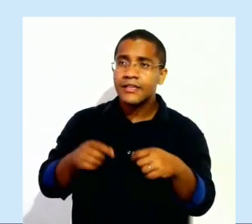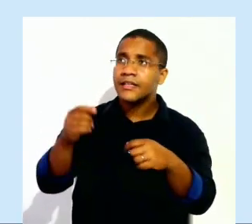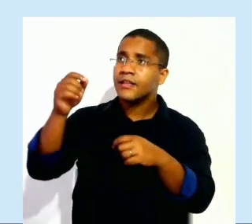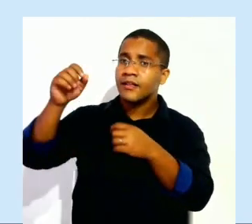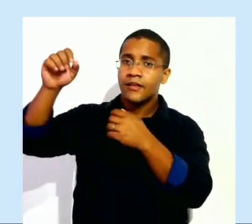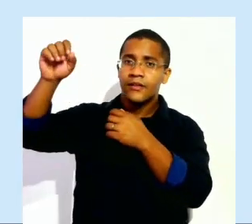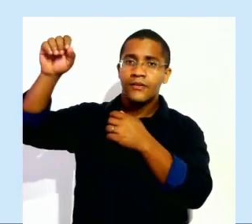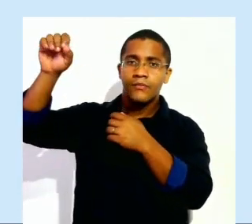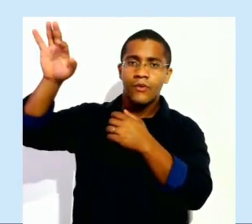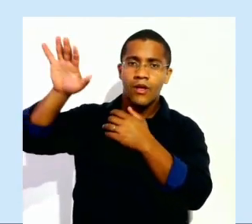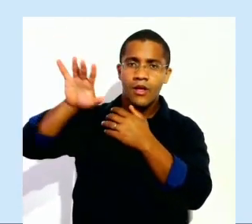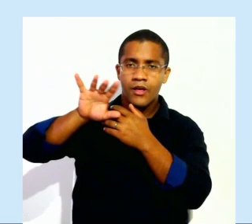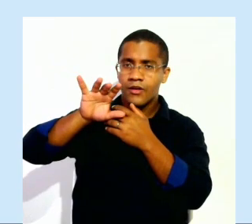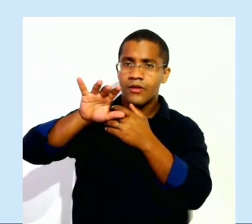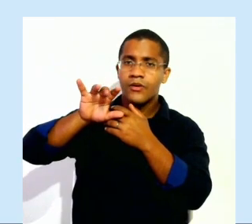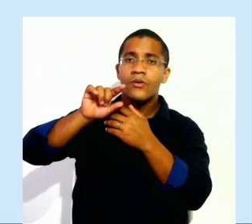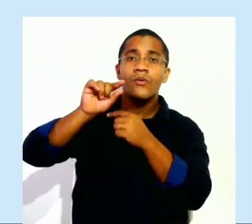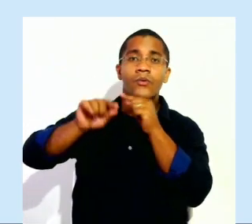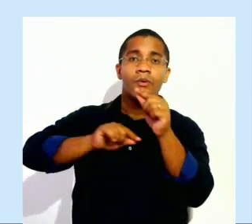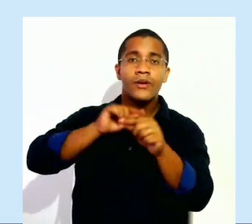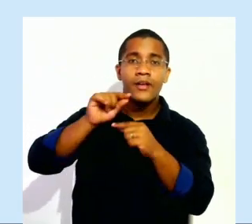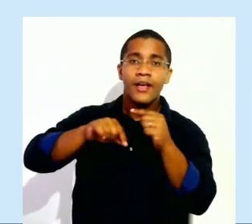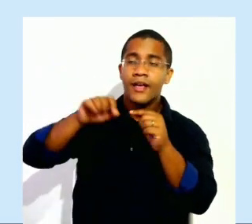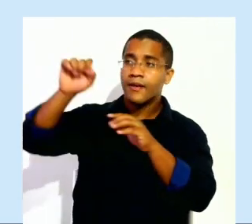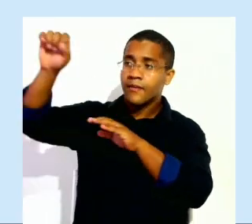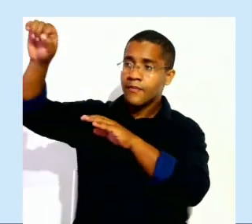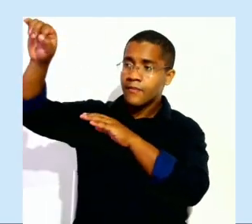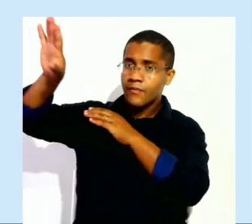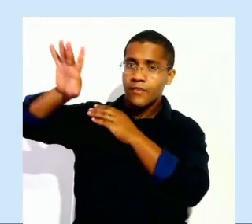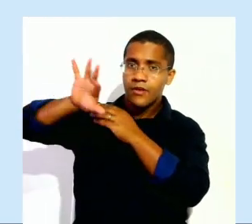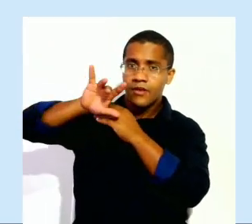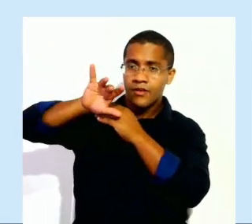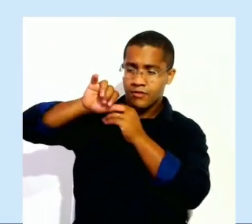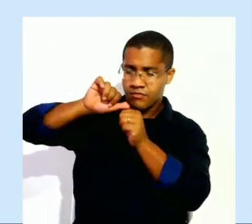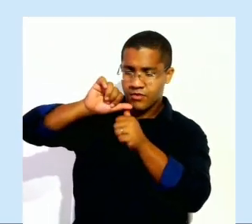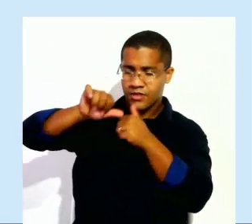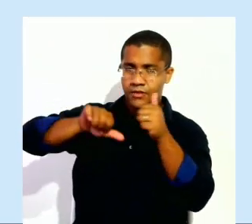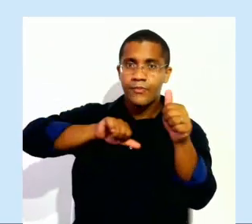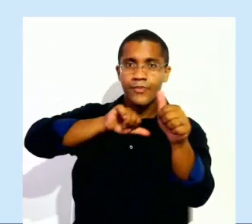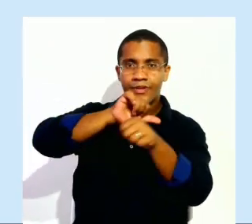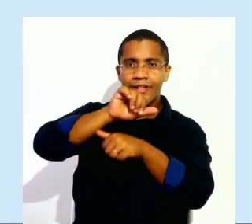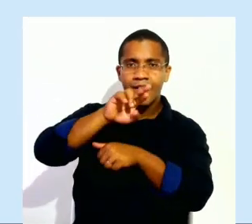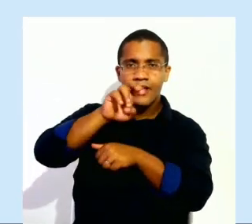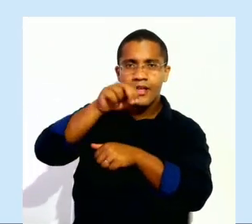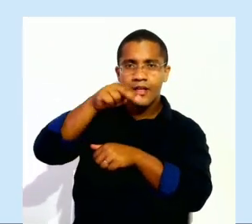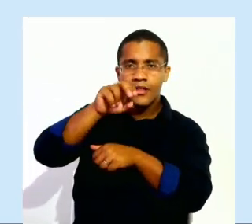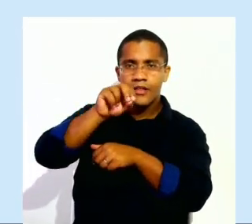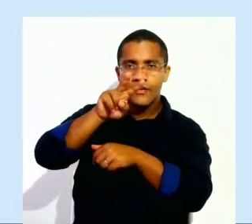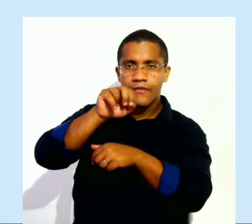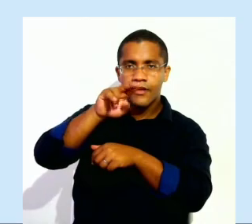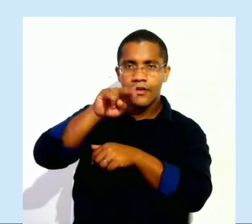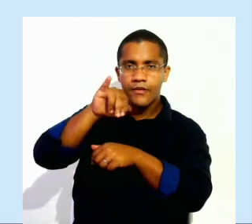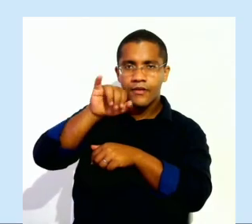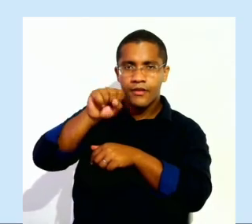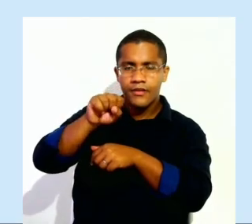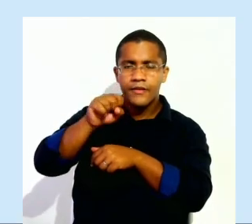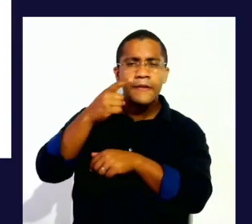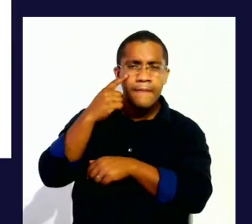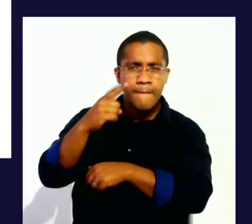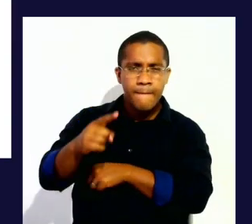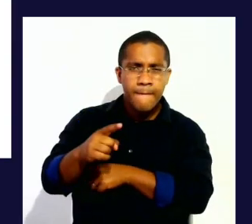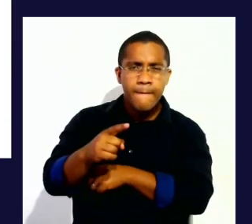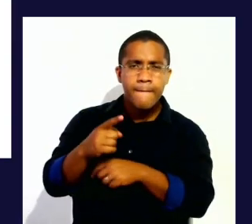geração elétricas de Pernambuco, usinas que são de energias renováveis. Bora lá para a